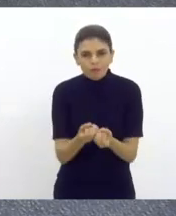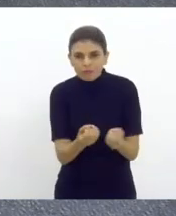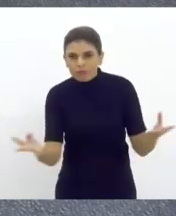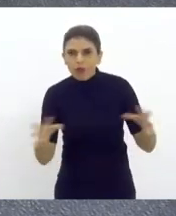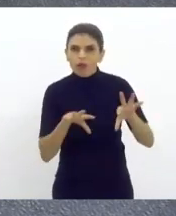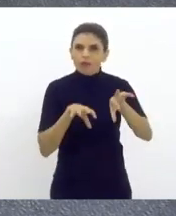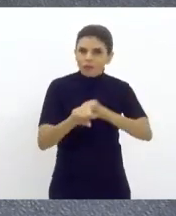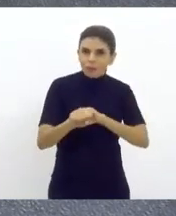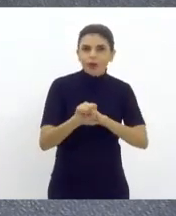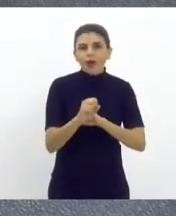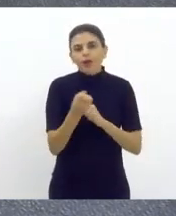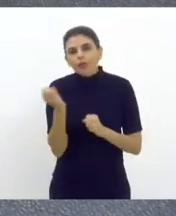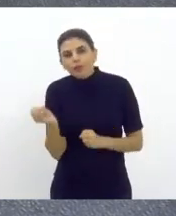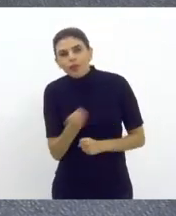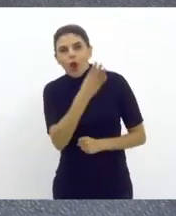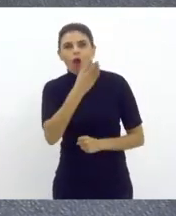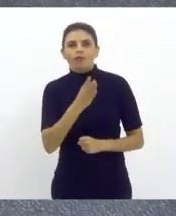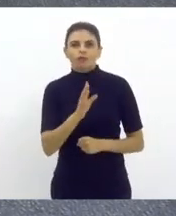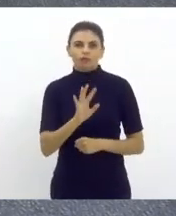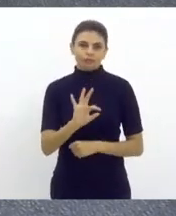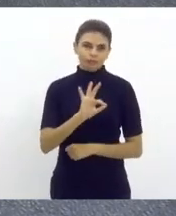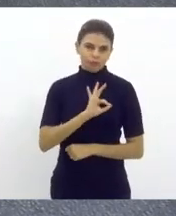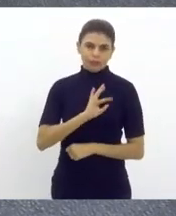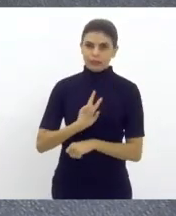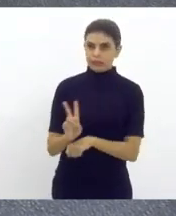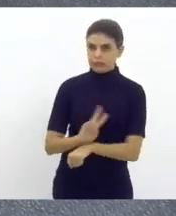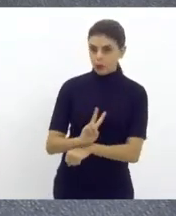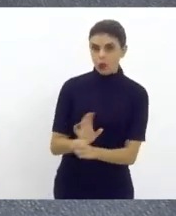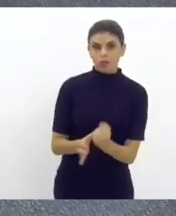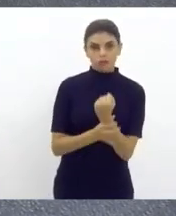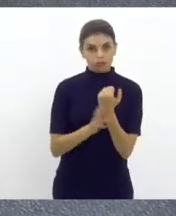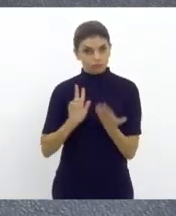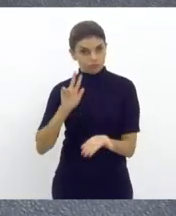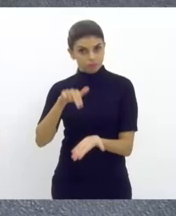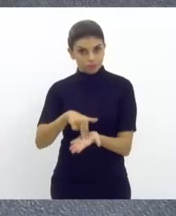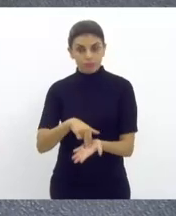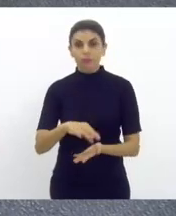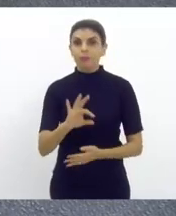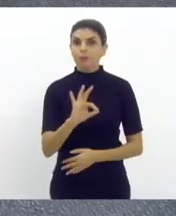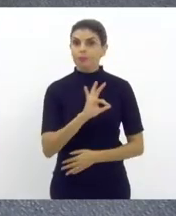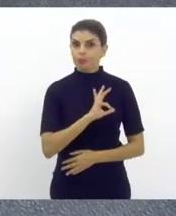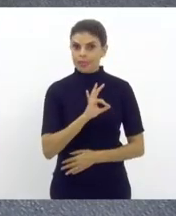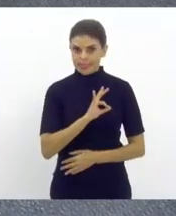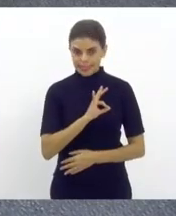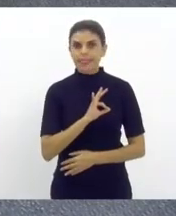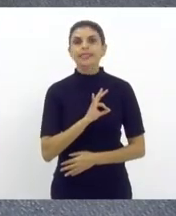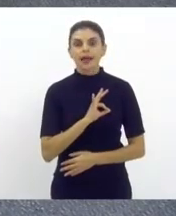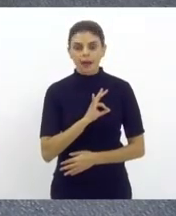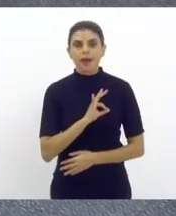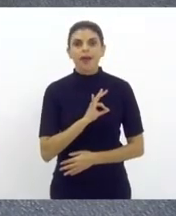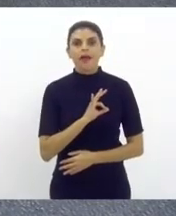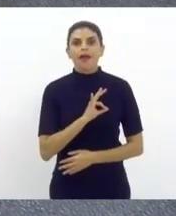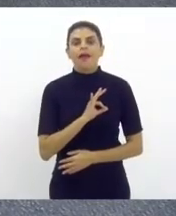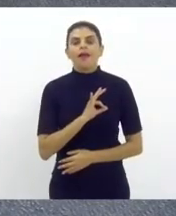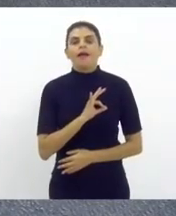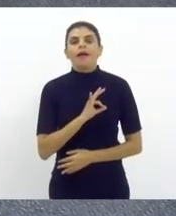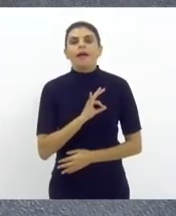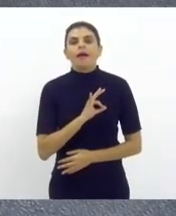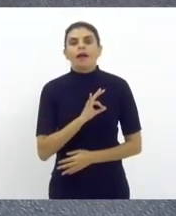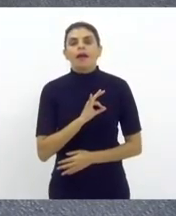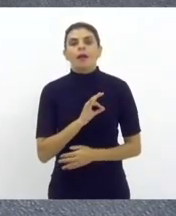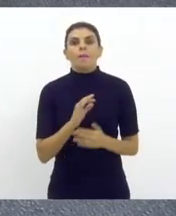novos profissionais da Segurança Pública que entraram na Instituição da Polícia Militar Mas o que eu quero reivindicar aqui